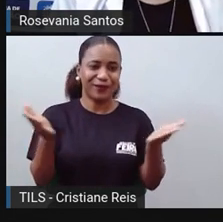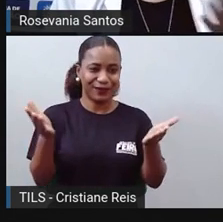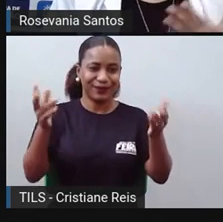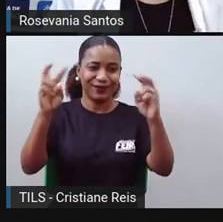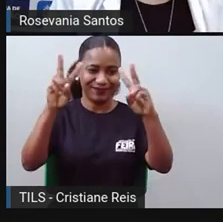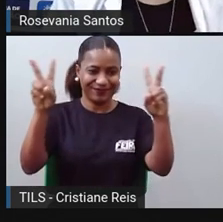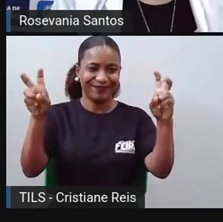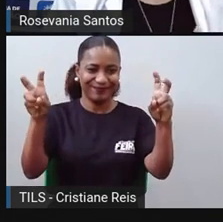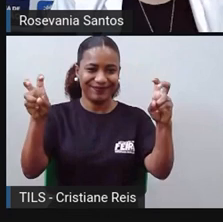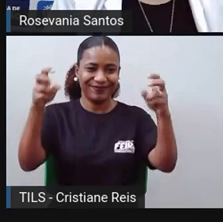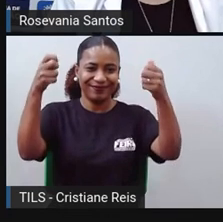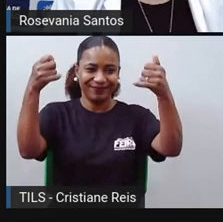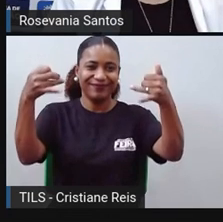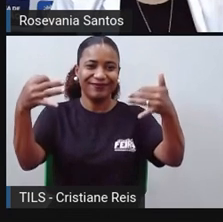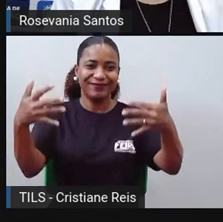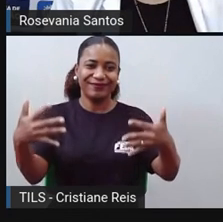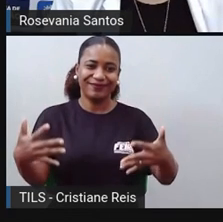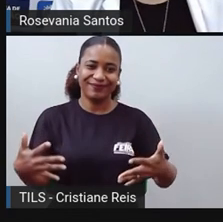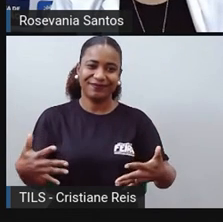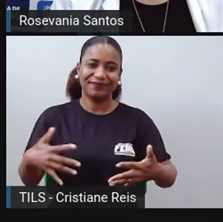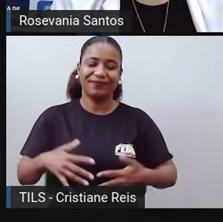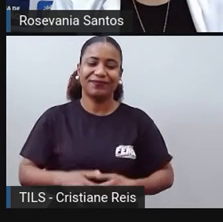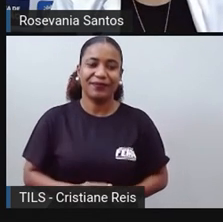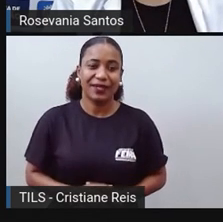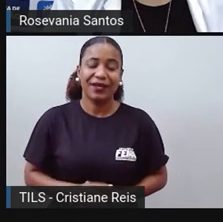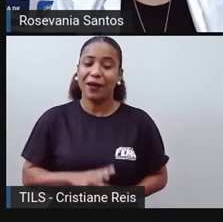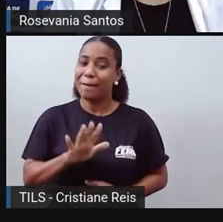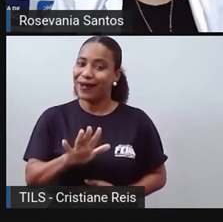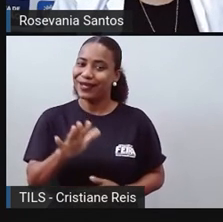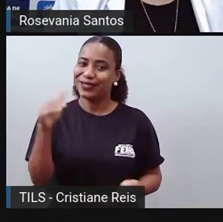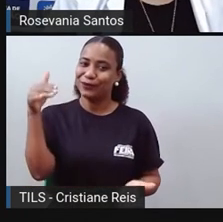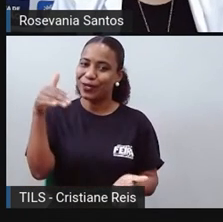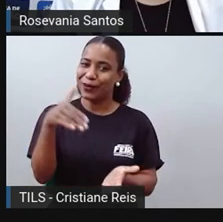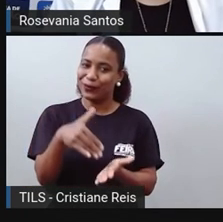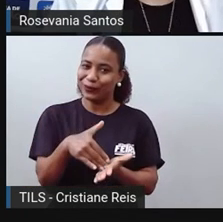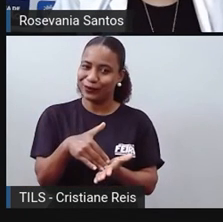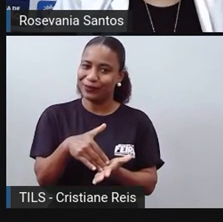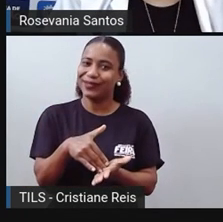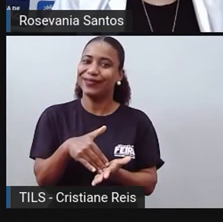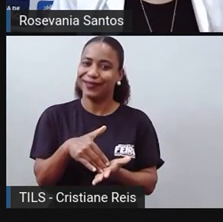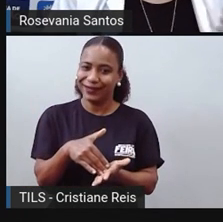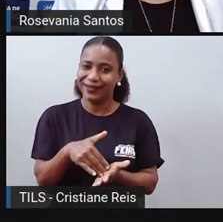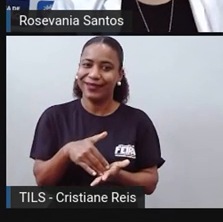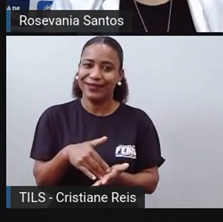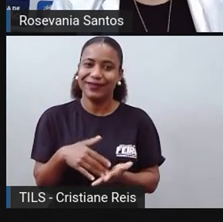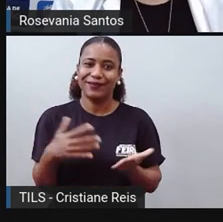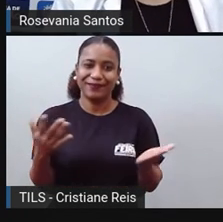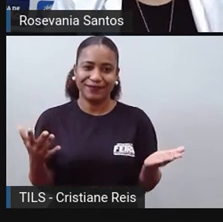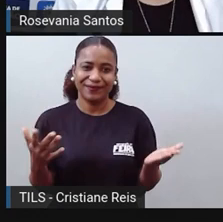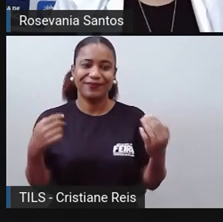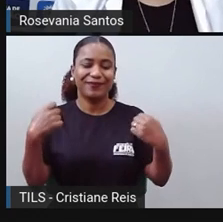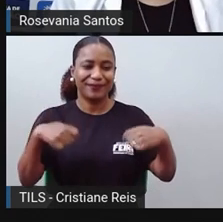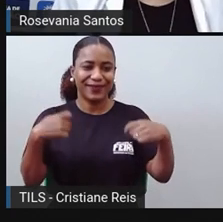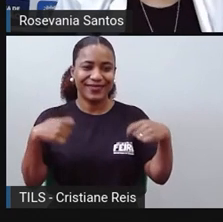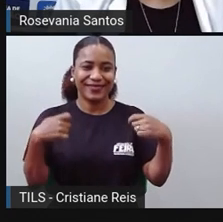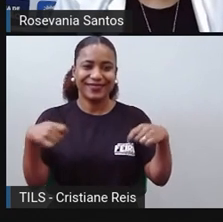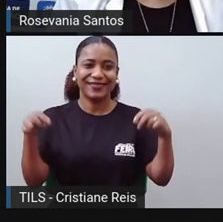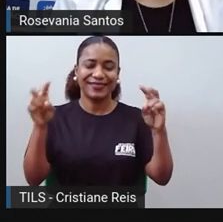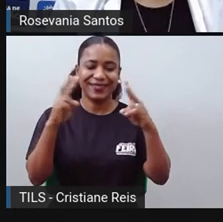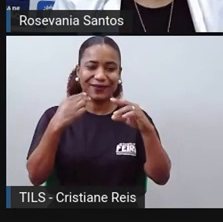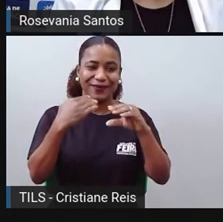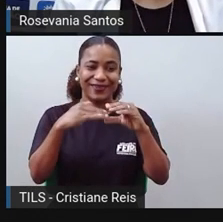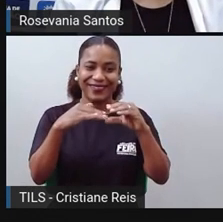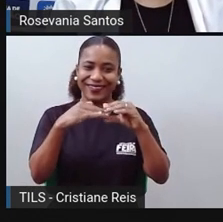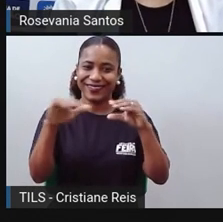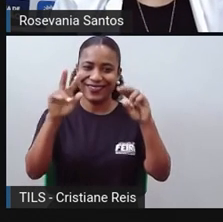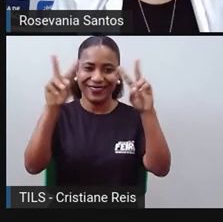hoje. Mas, como nós estamos encerrando, eu não podia, né, deixar aqui de trazer uma mensagem